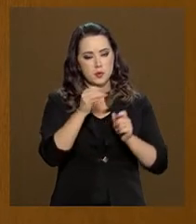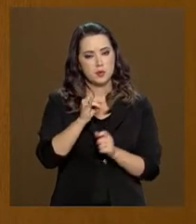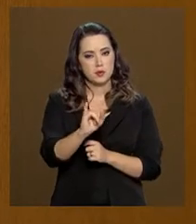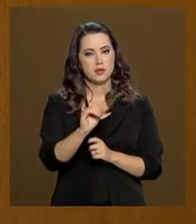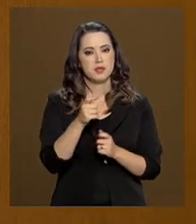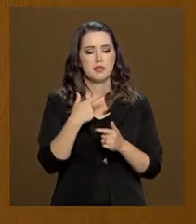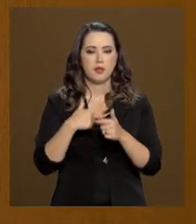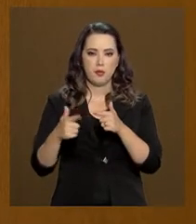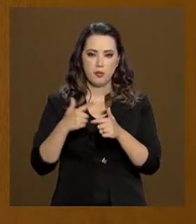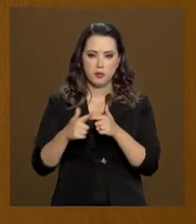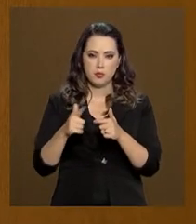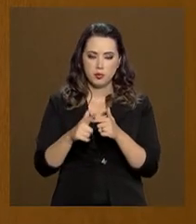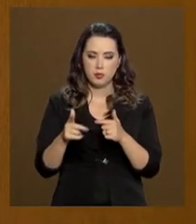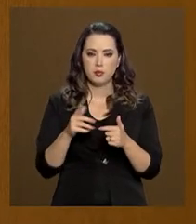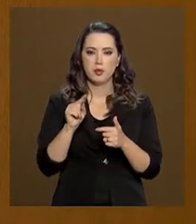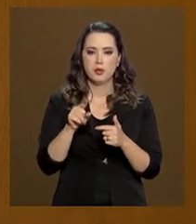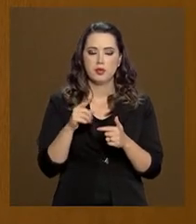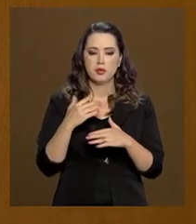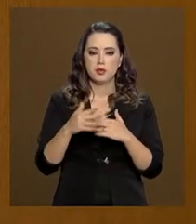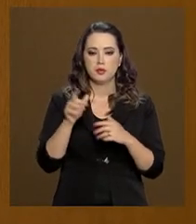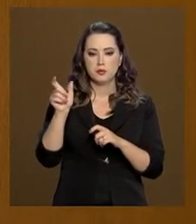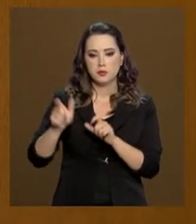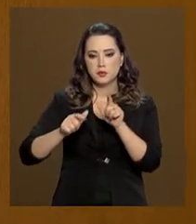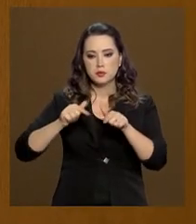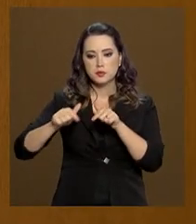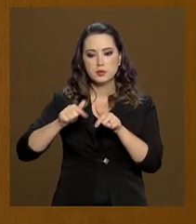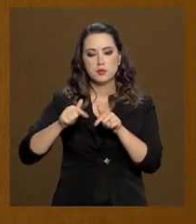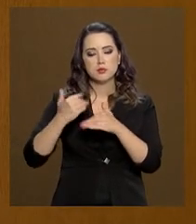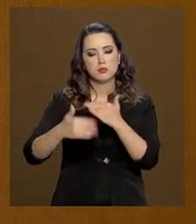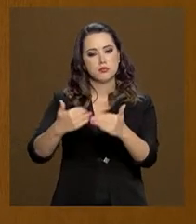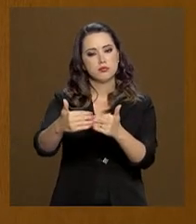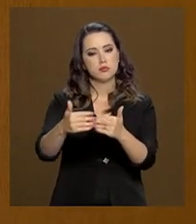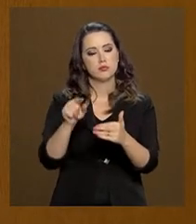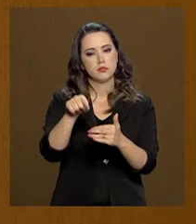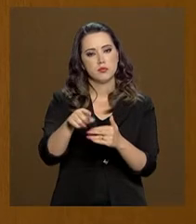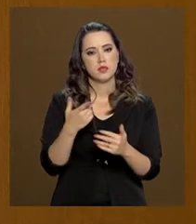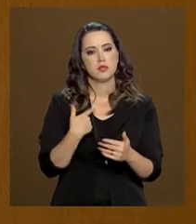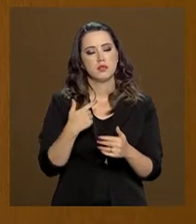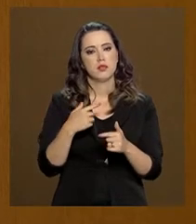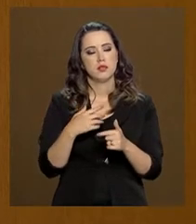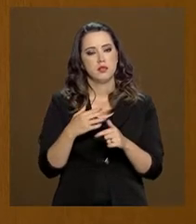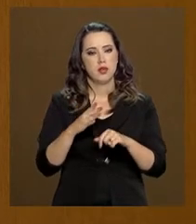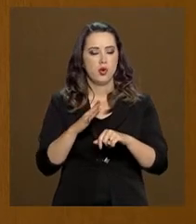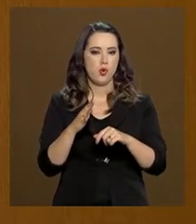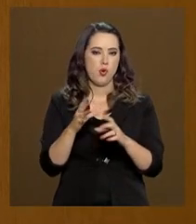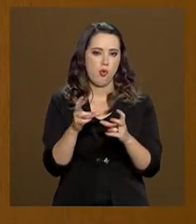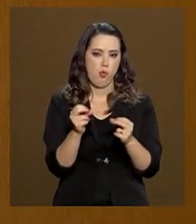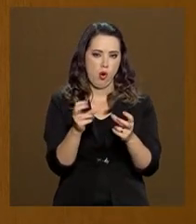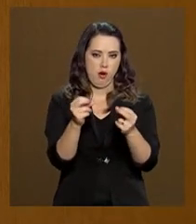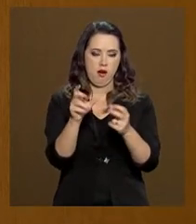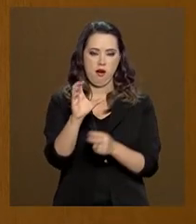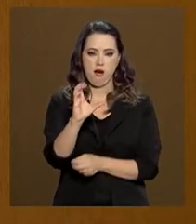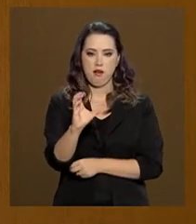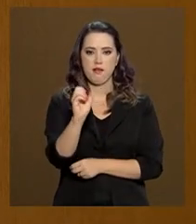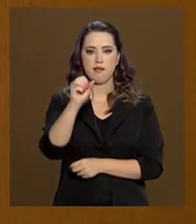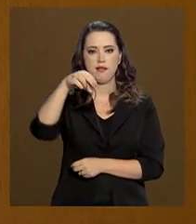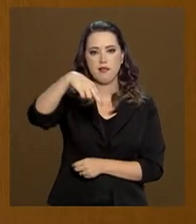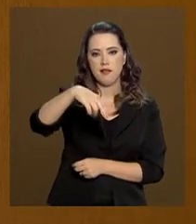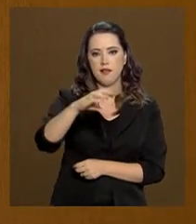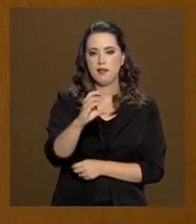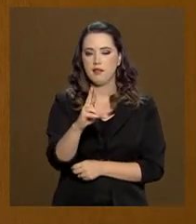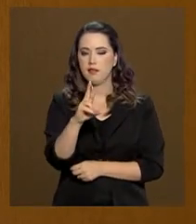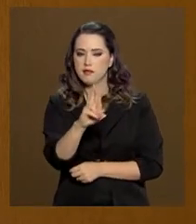haja uma sequela para o trabalhador é que tem a neoplasia maligna né e então